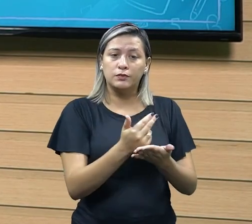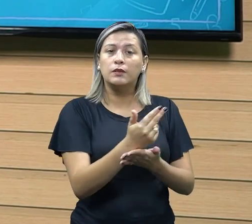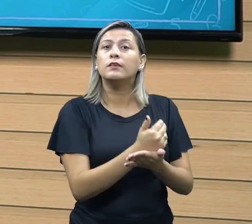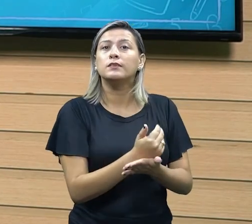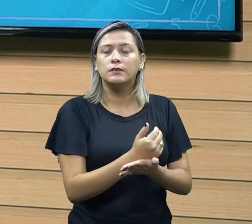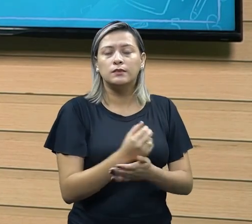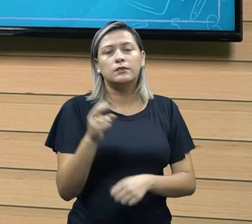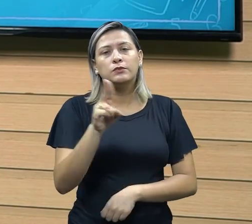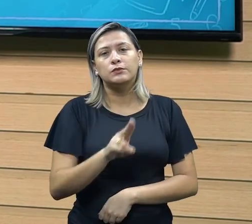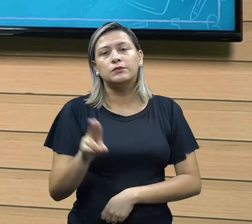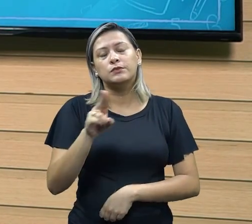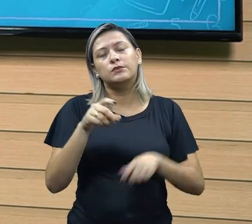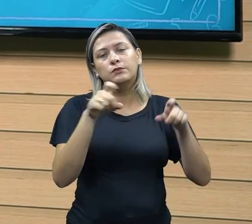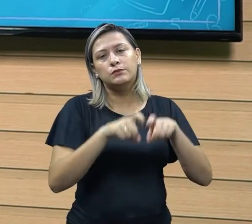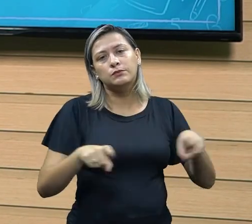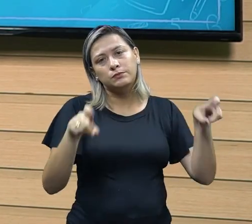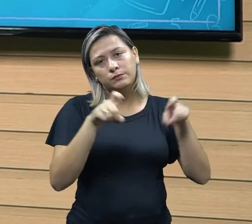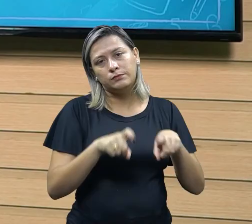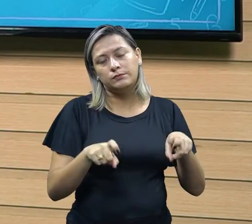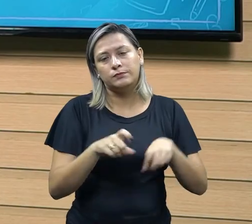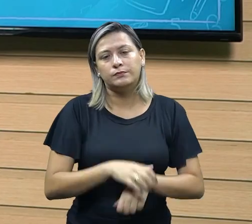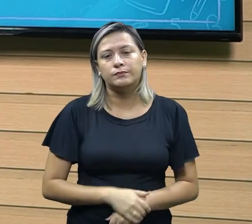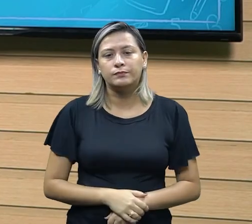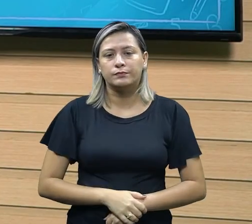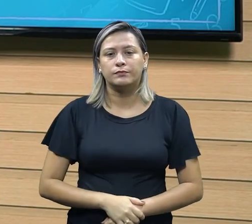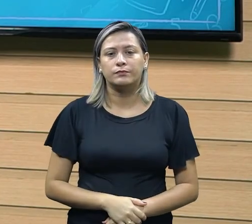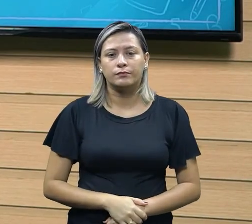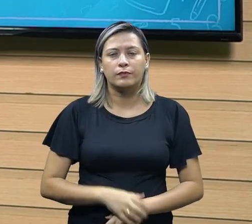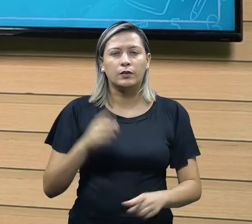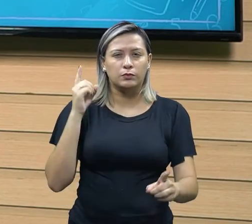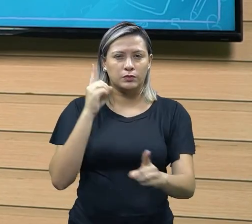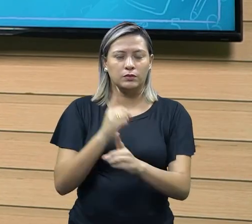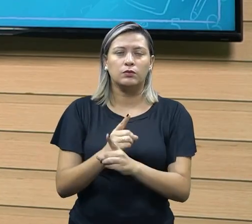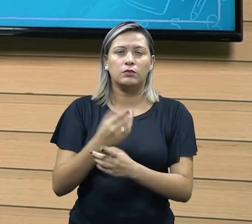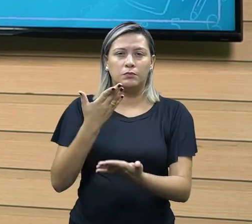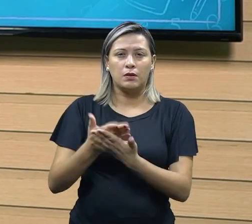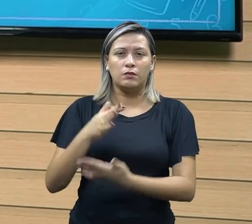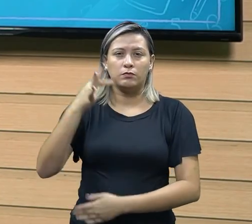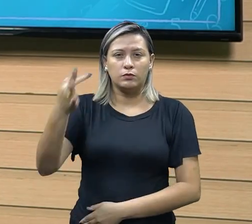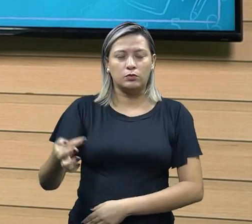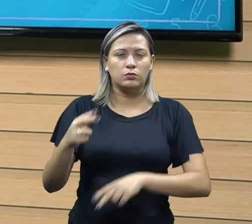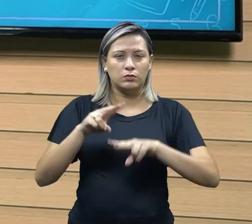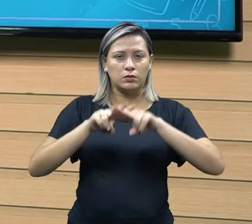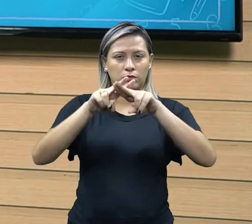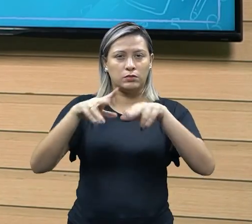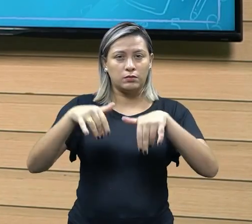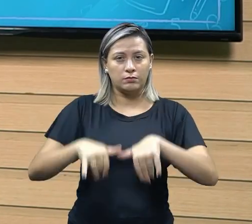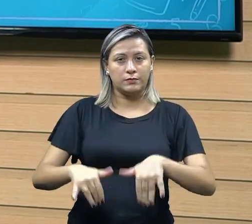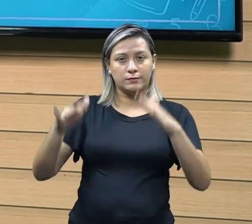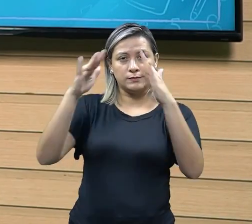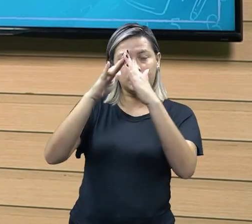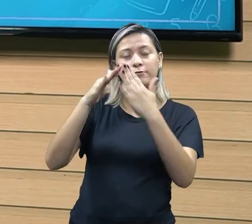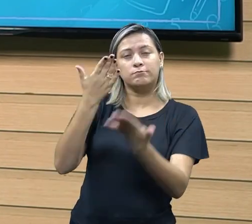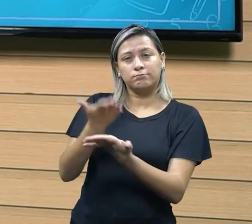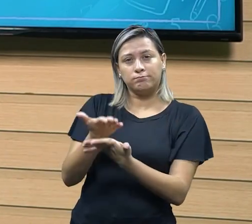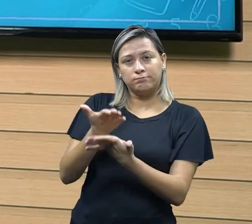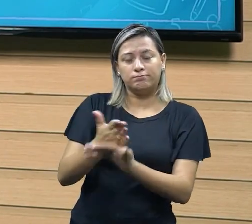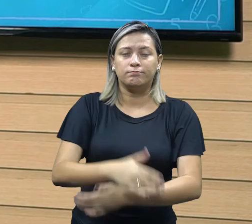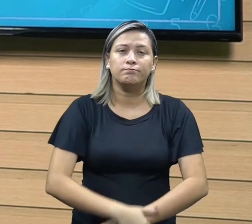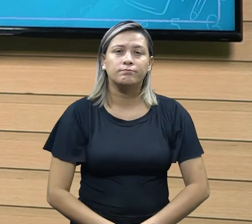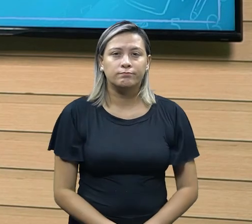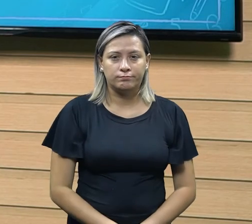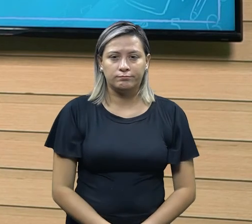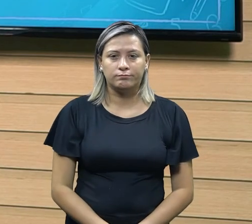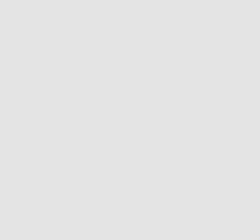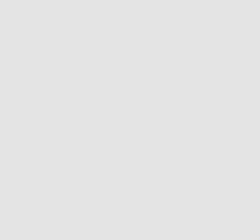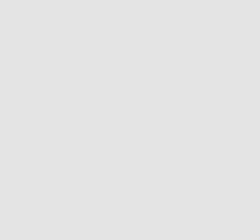de CAD, desenho auxiliado por computador, e a gente se vê na próxima aula. #Fica em casa